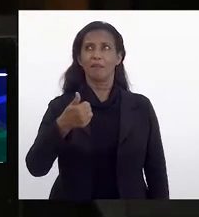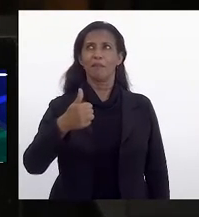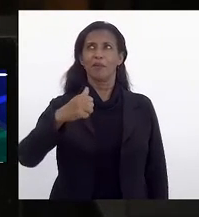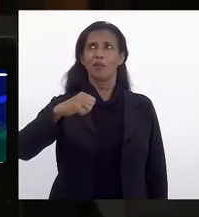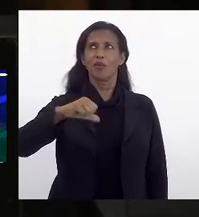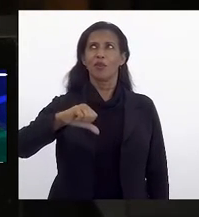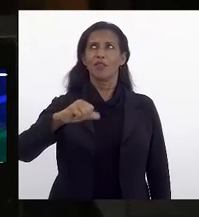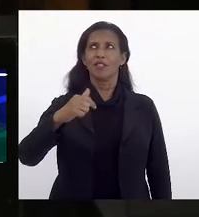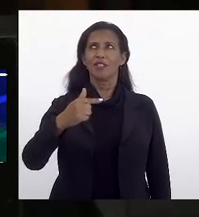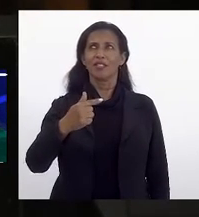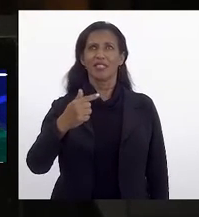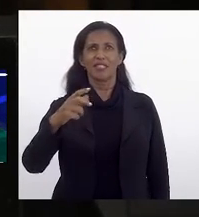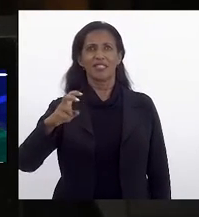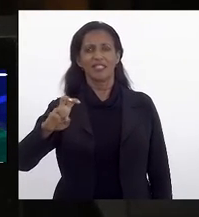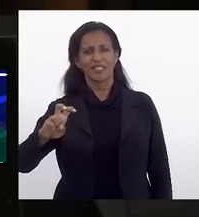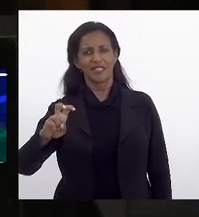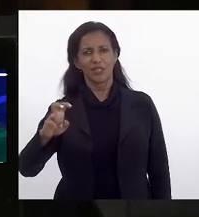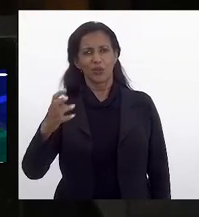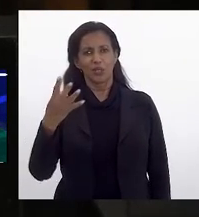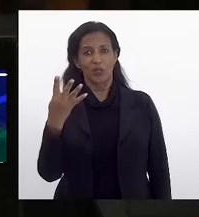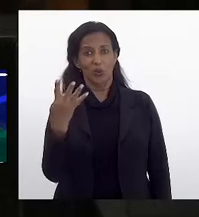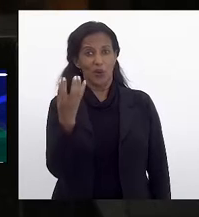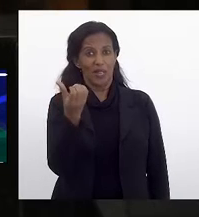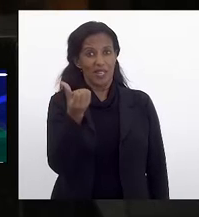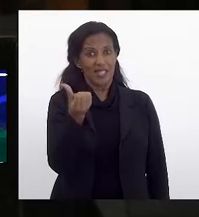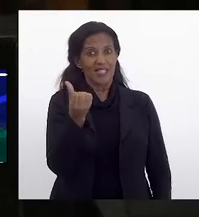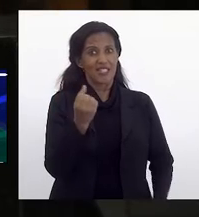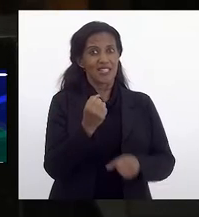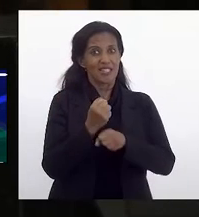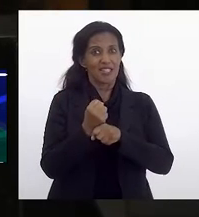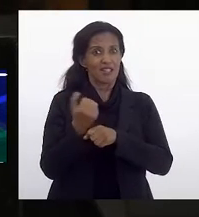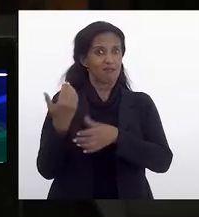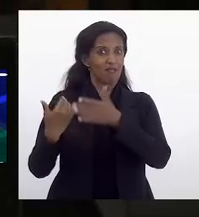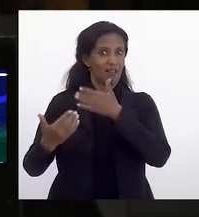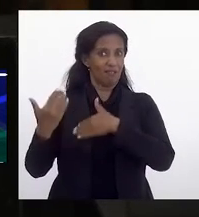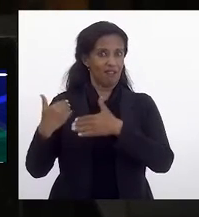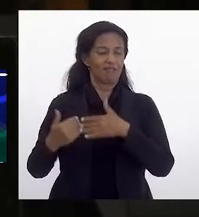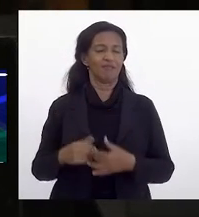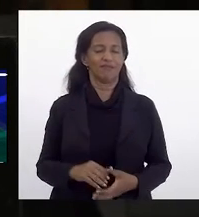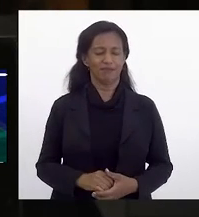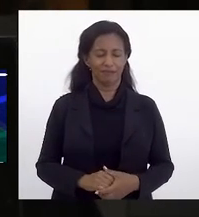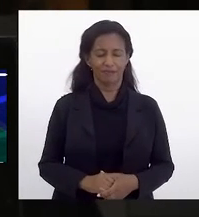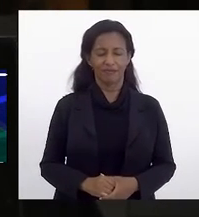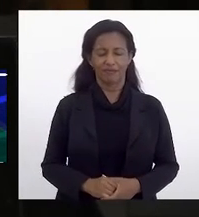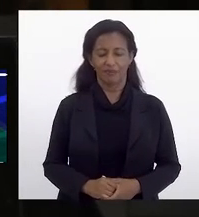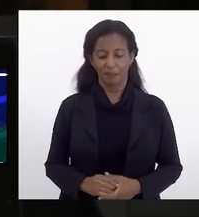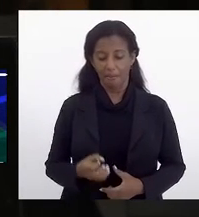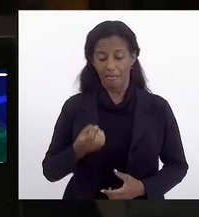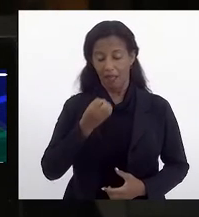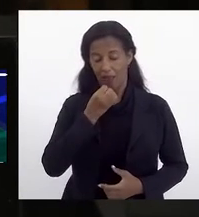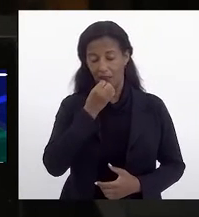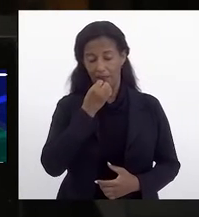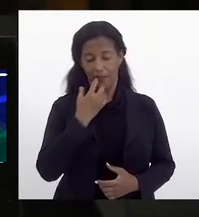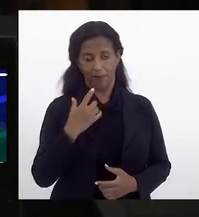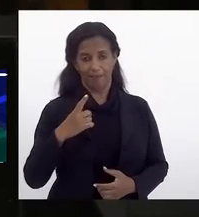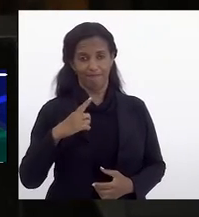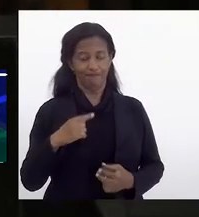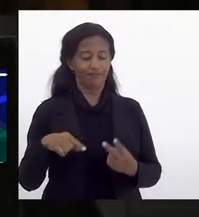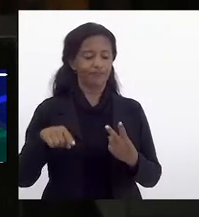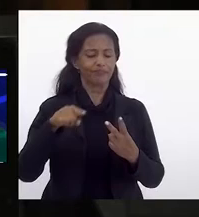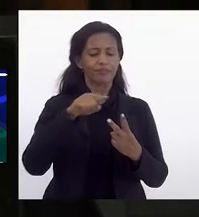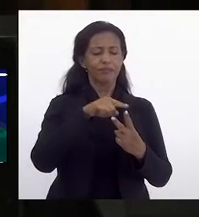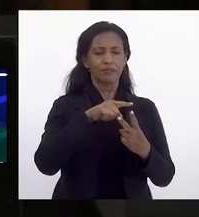75 para o tempo atual são 46 anos. Bom, existem duas